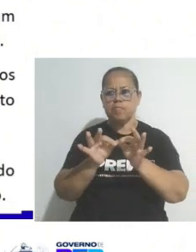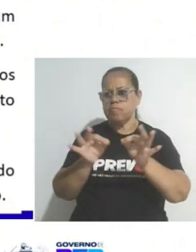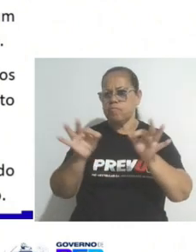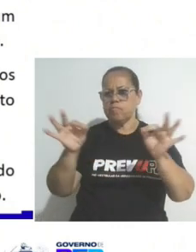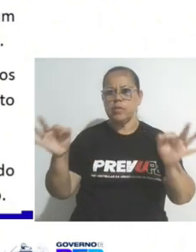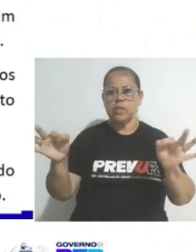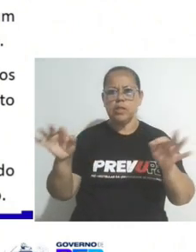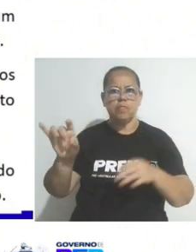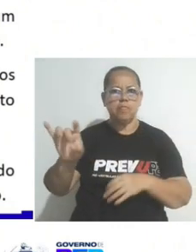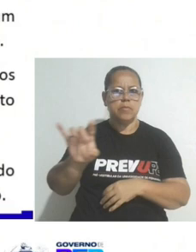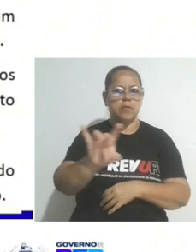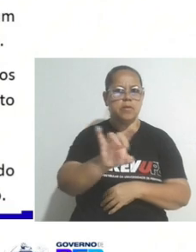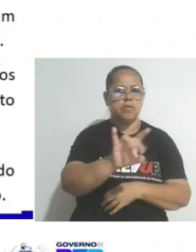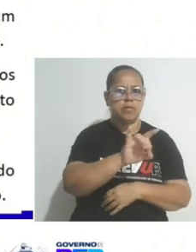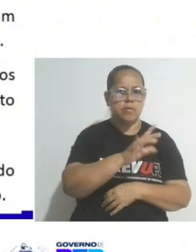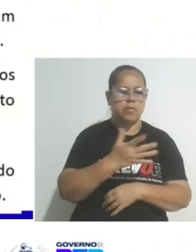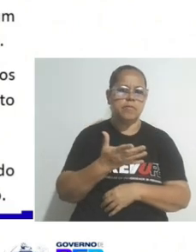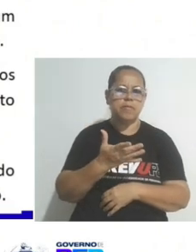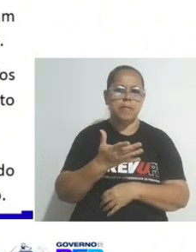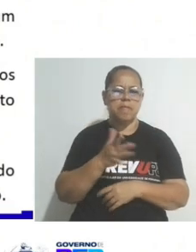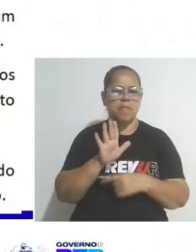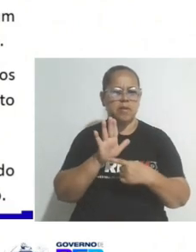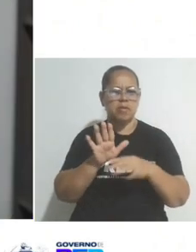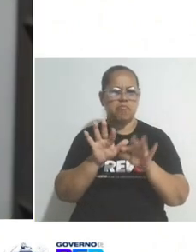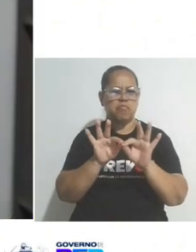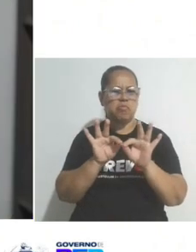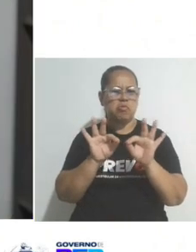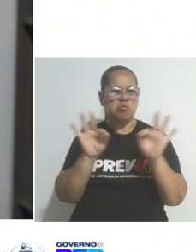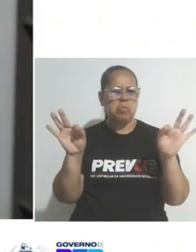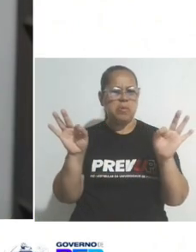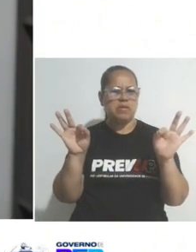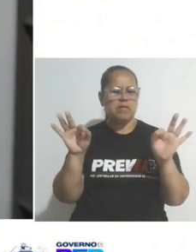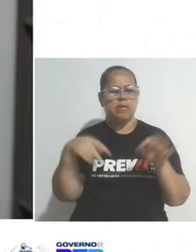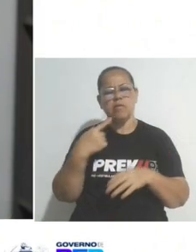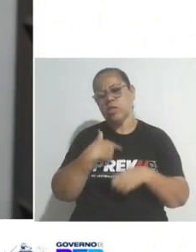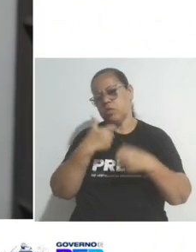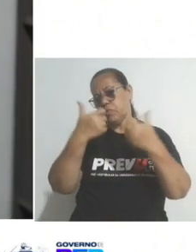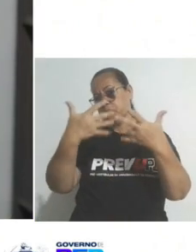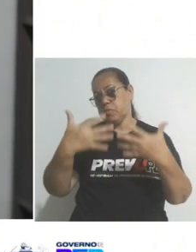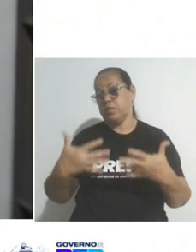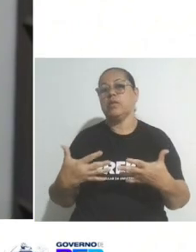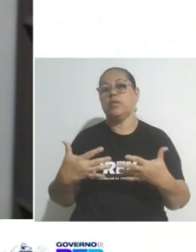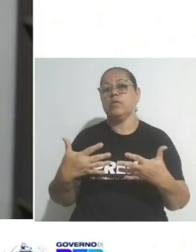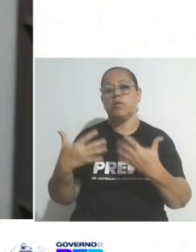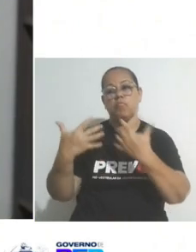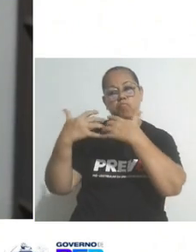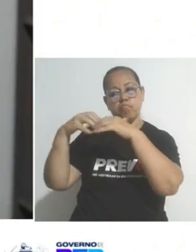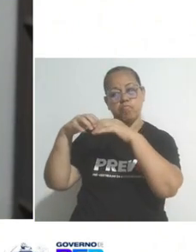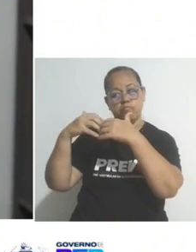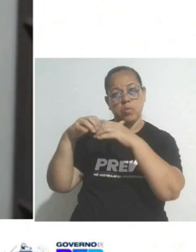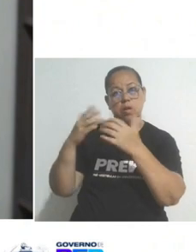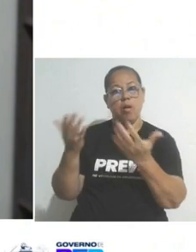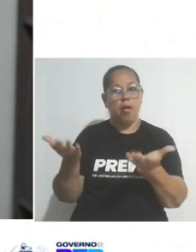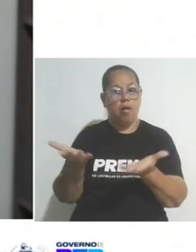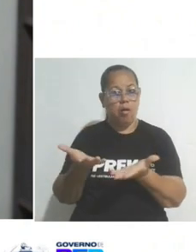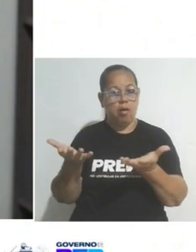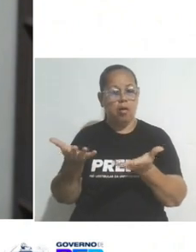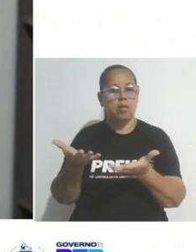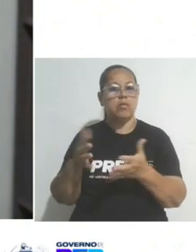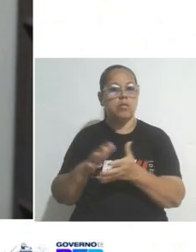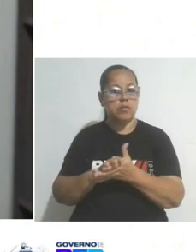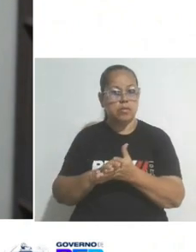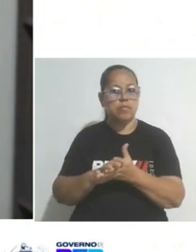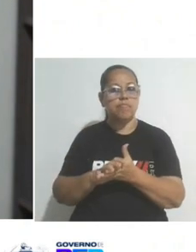facilitando a construção de artificialidades o que nós estamos discutindo a partir da reflexão proposta é exatamente